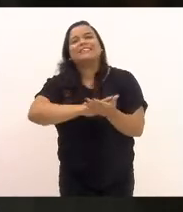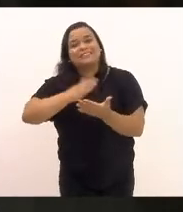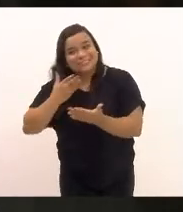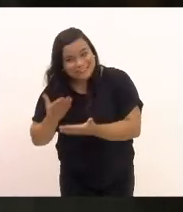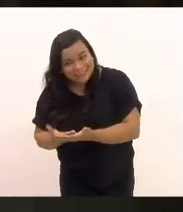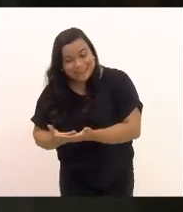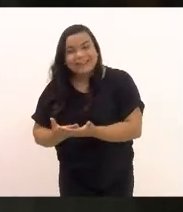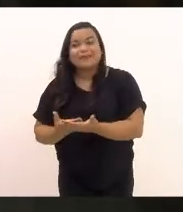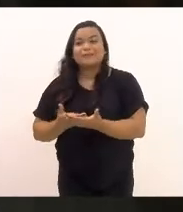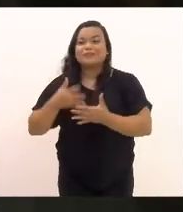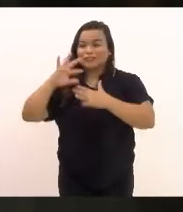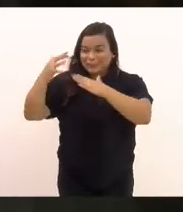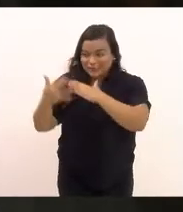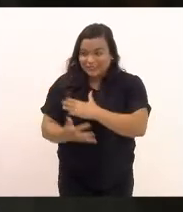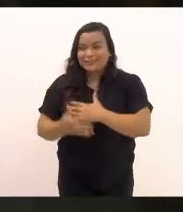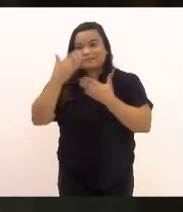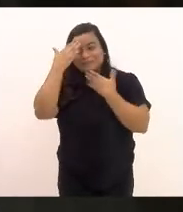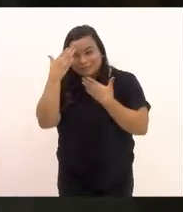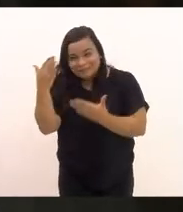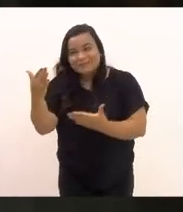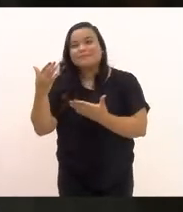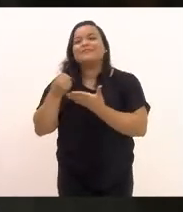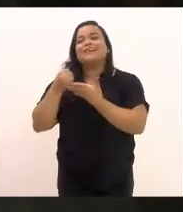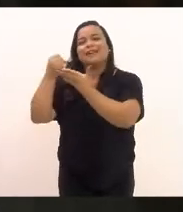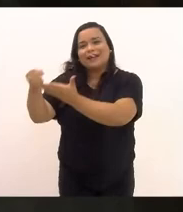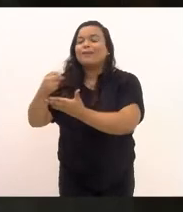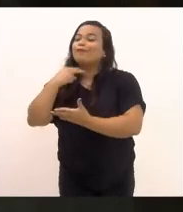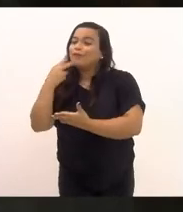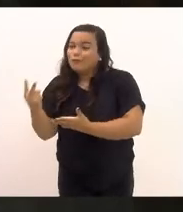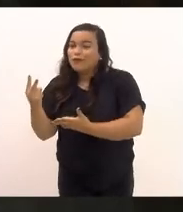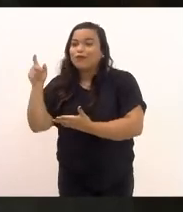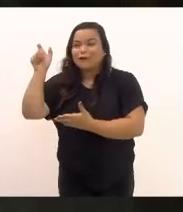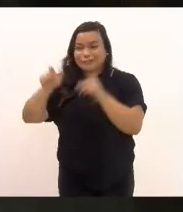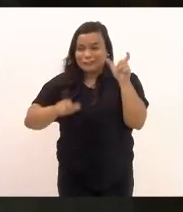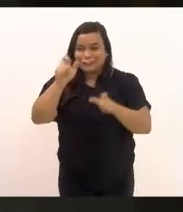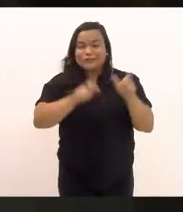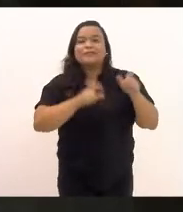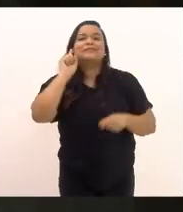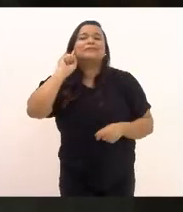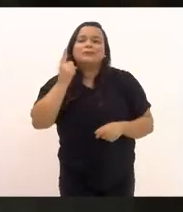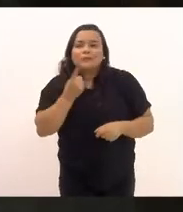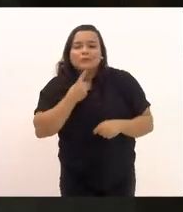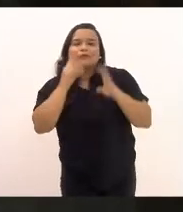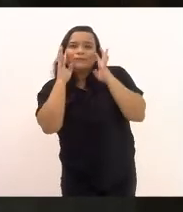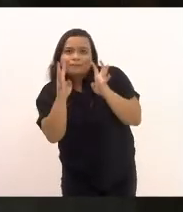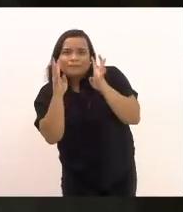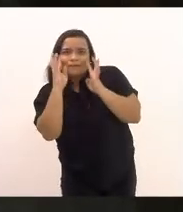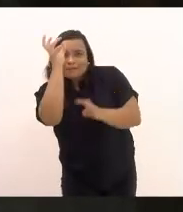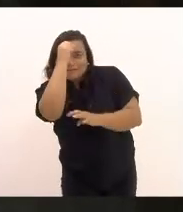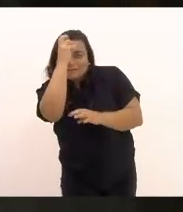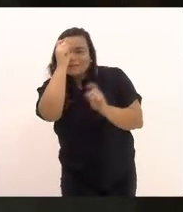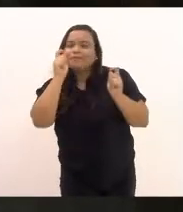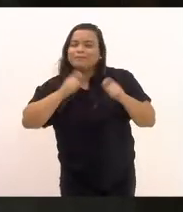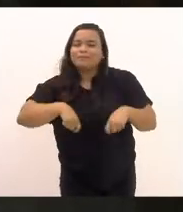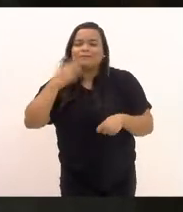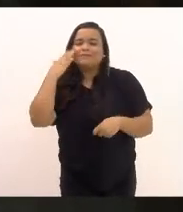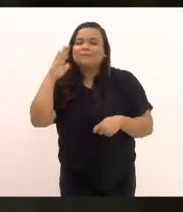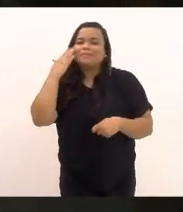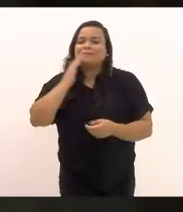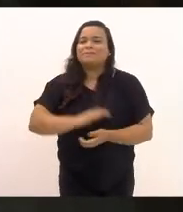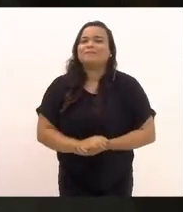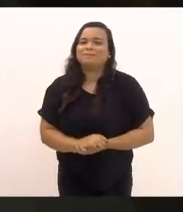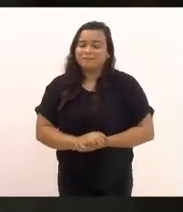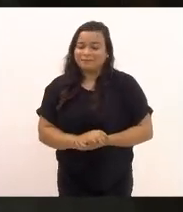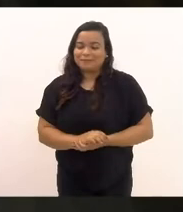da linguagem de Libra, que leva a nossa voz aos nossos deficientes